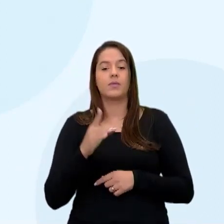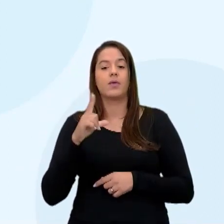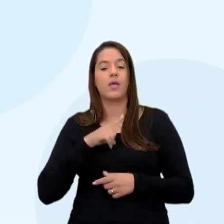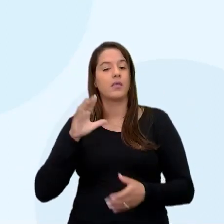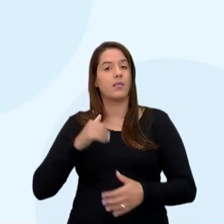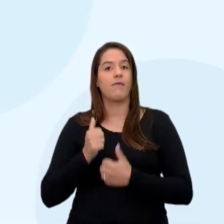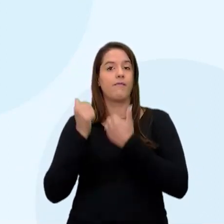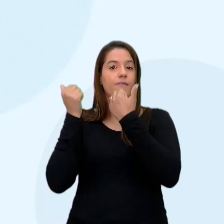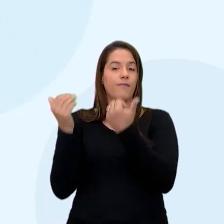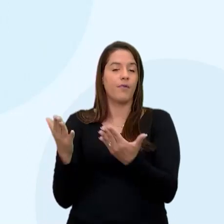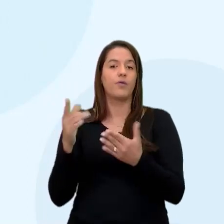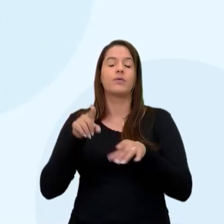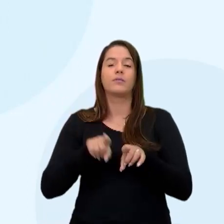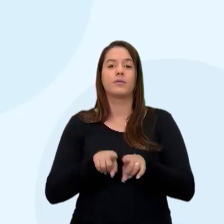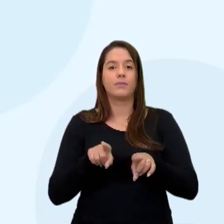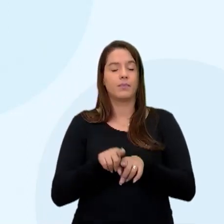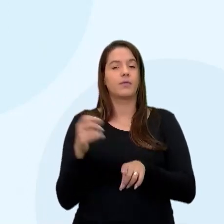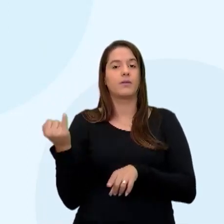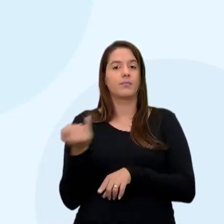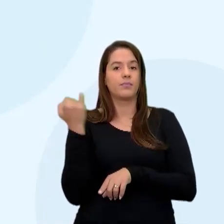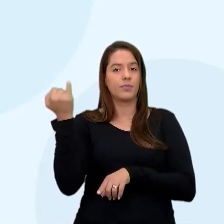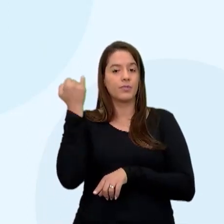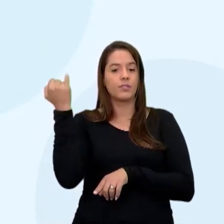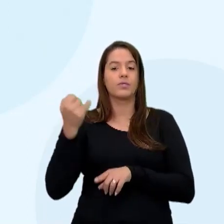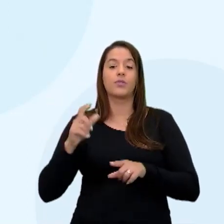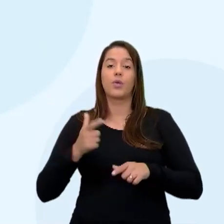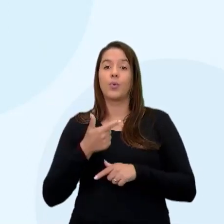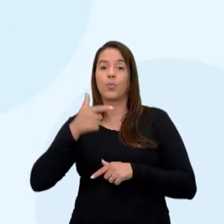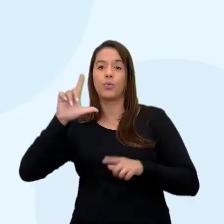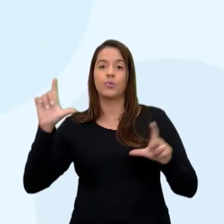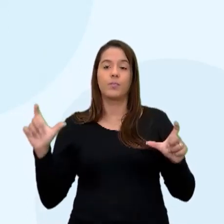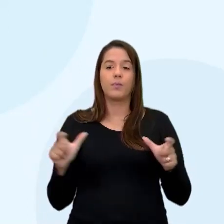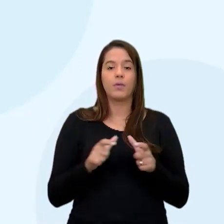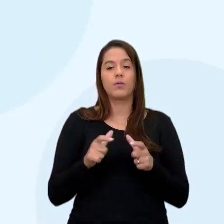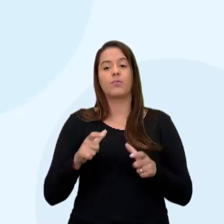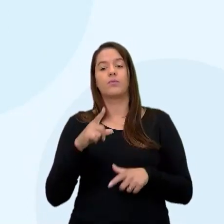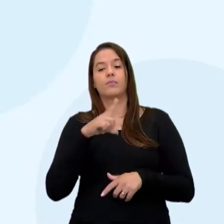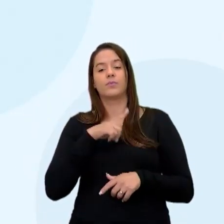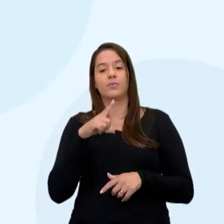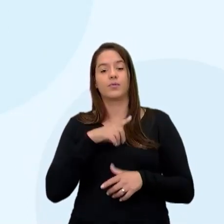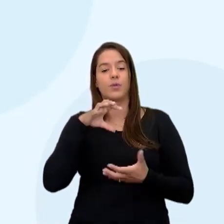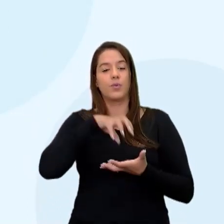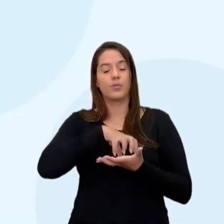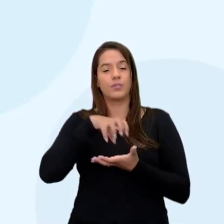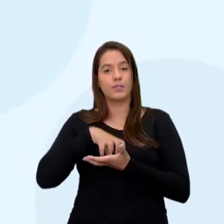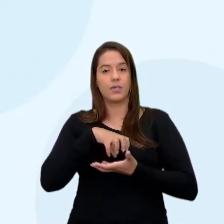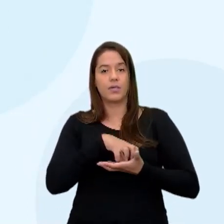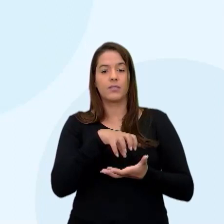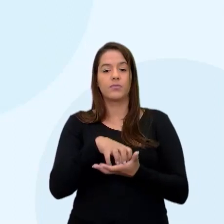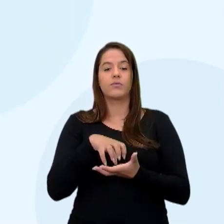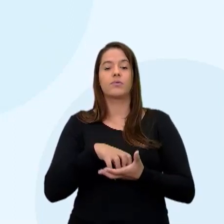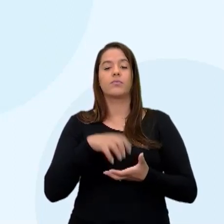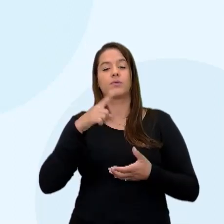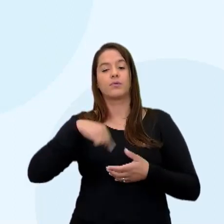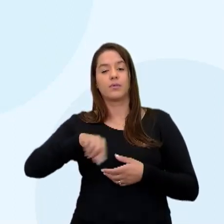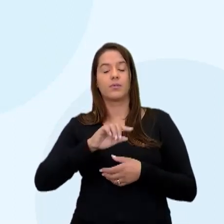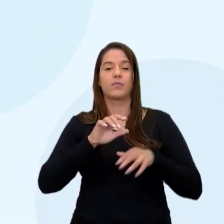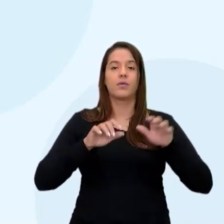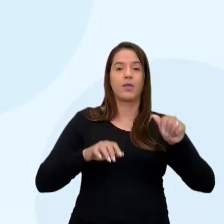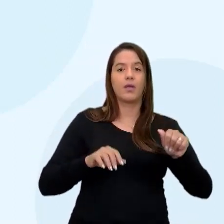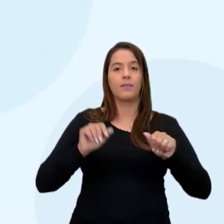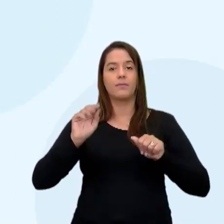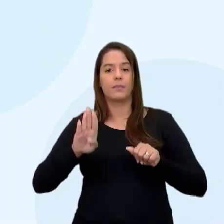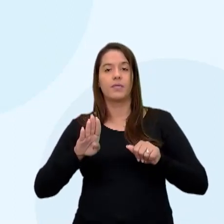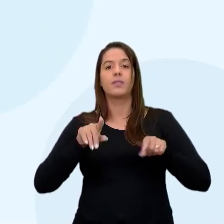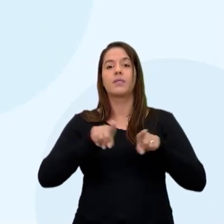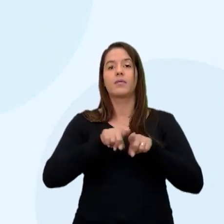até fora, né, com a sua influência, e as outras aí de menor porte, como aí os centros, né, que são os centros aí de zona A e